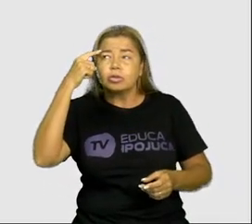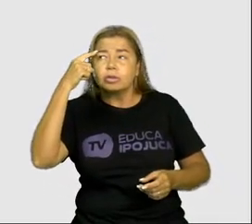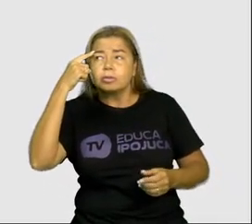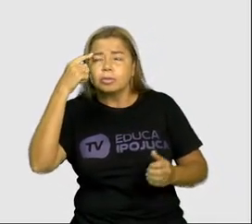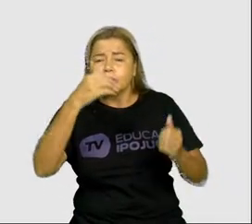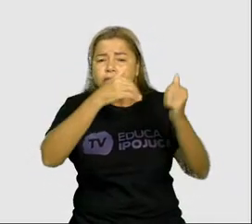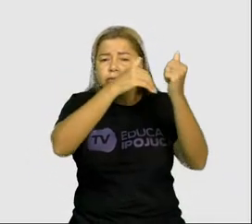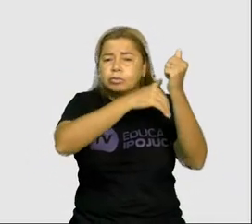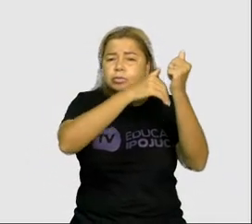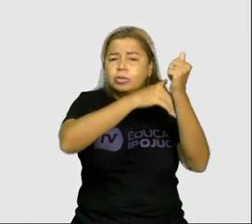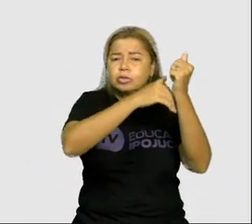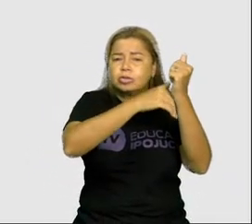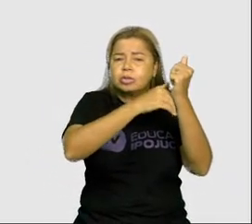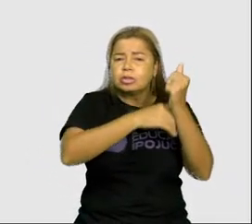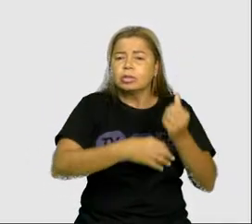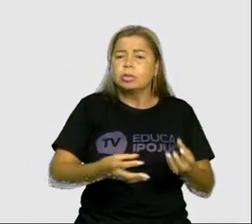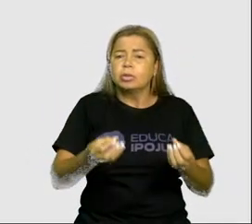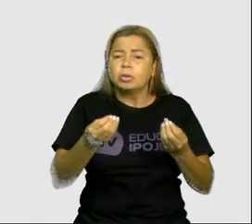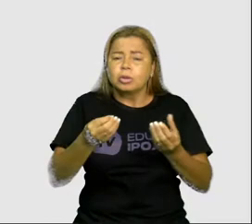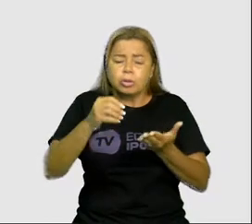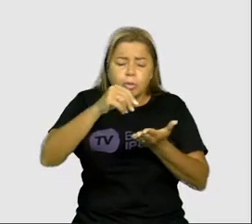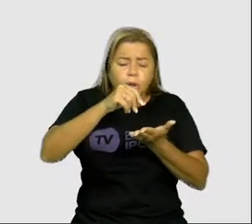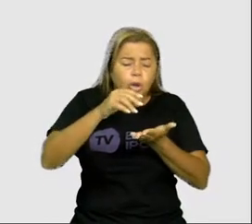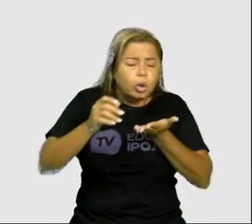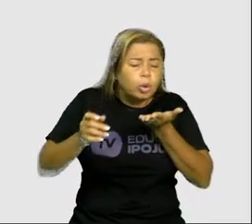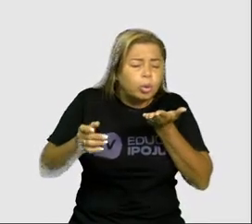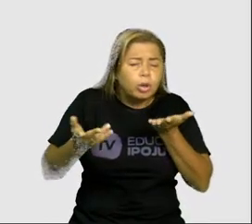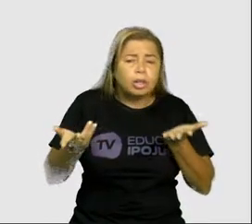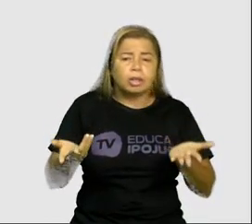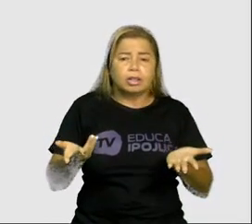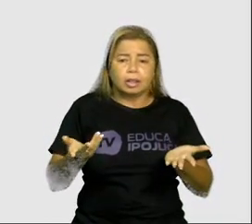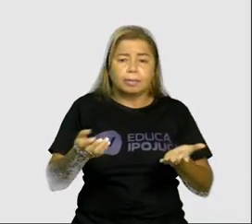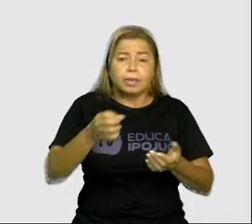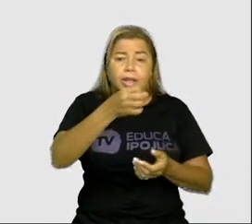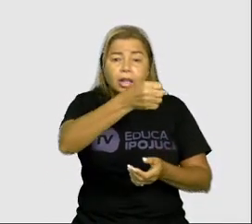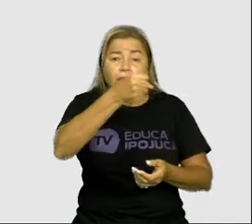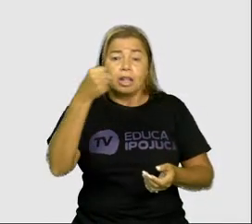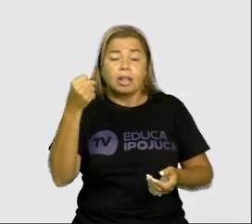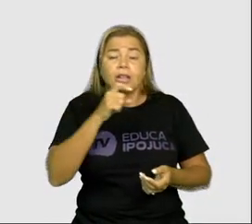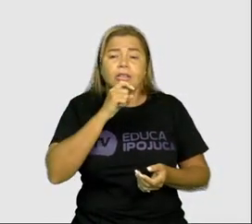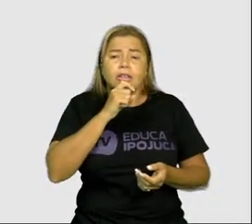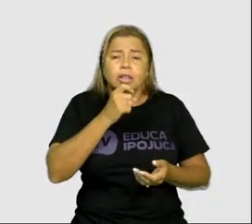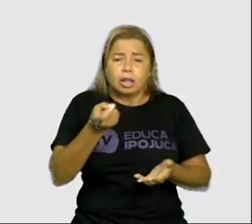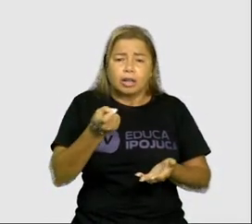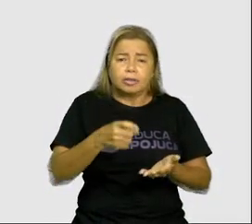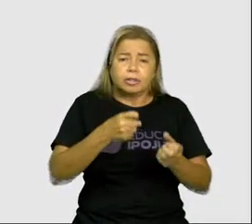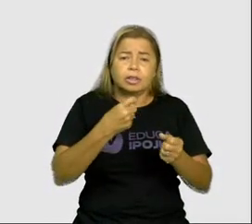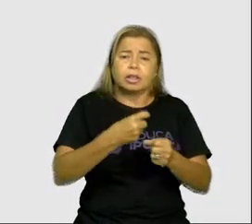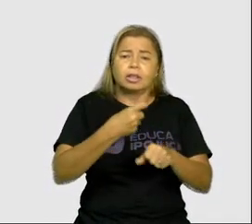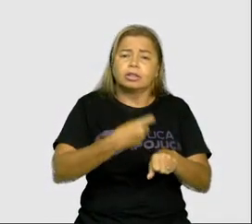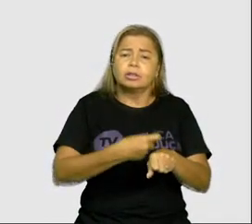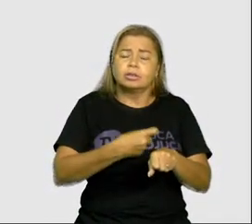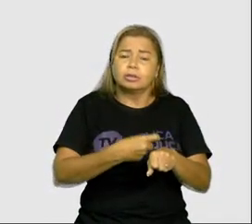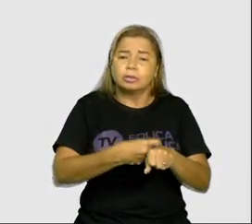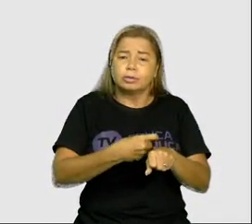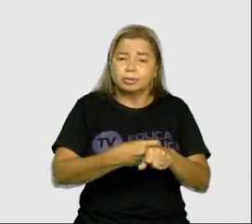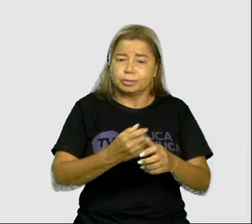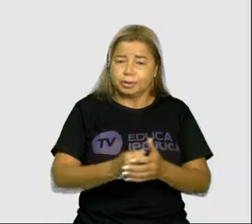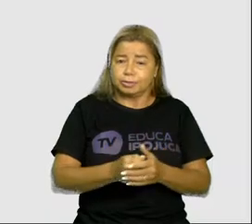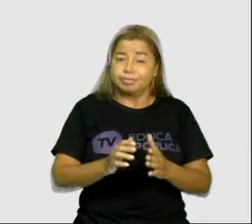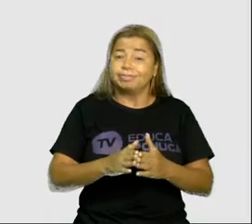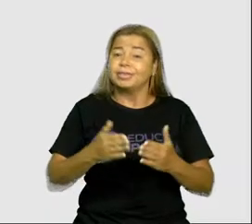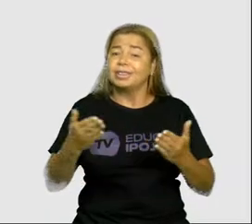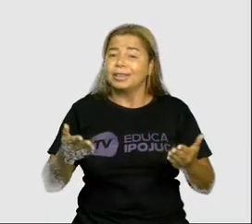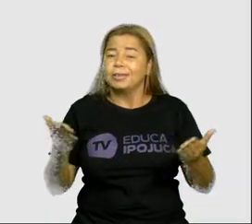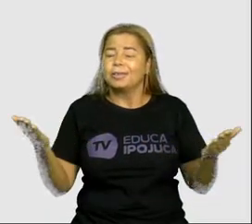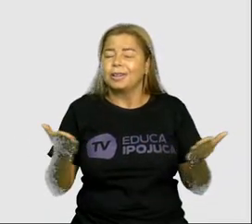vira pó? Por que endurece no refrigerador? Meninos e meninas, é hora de acabar com essa e